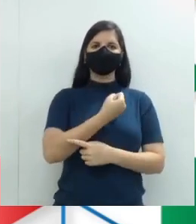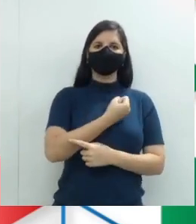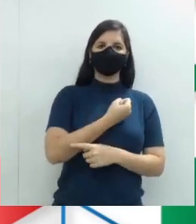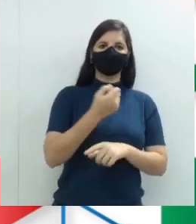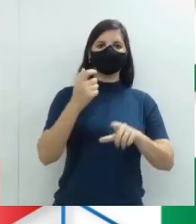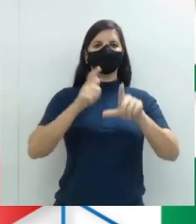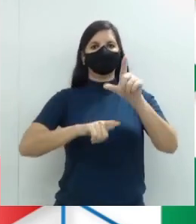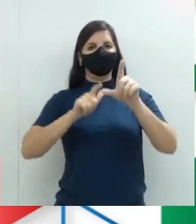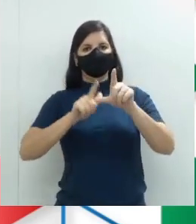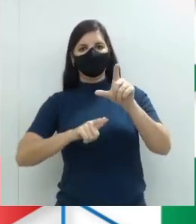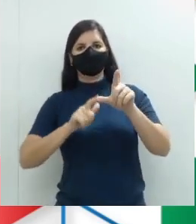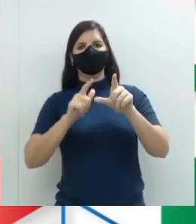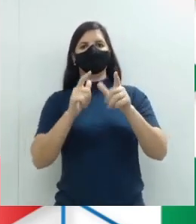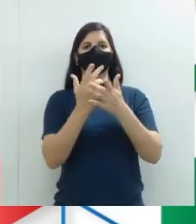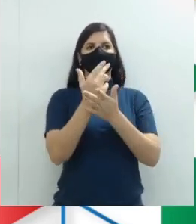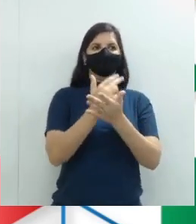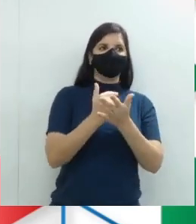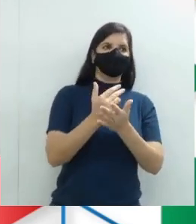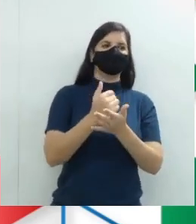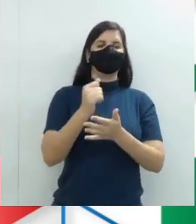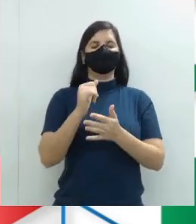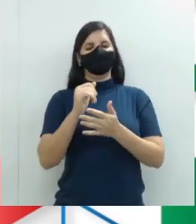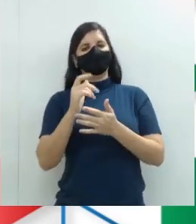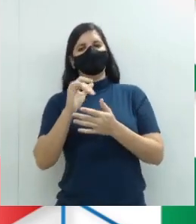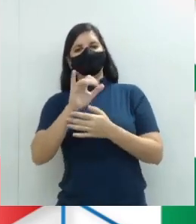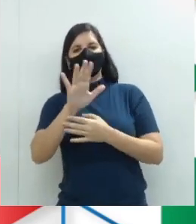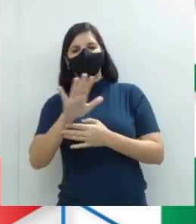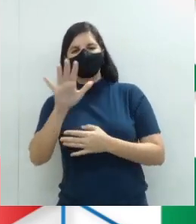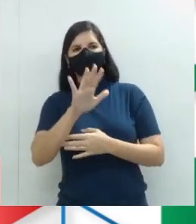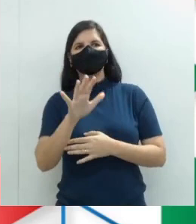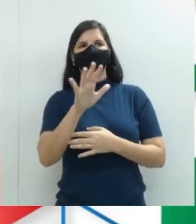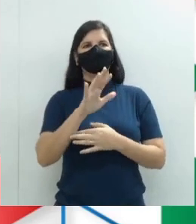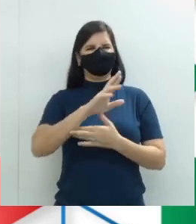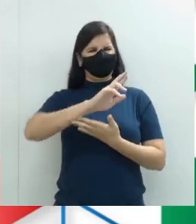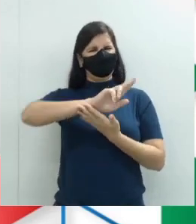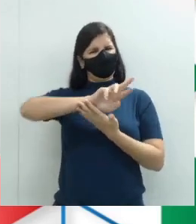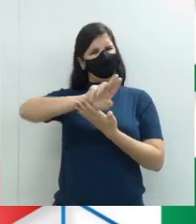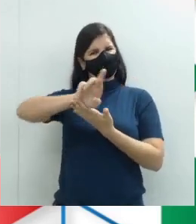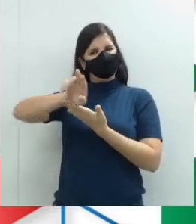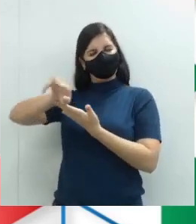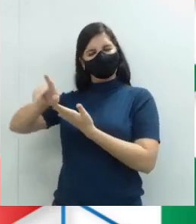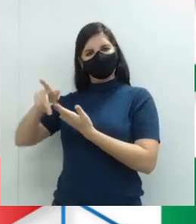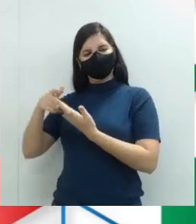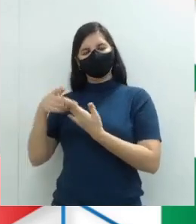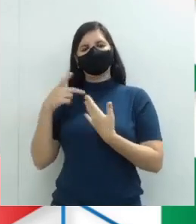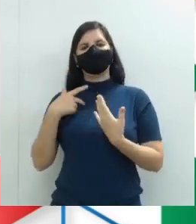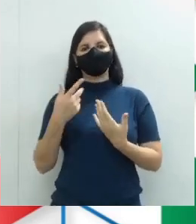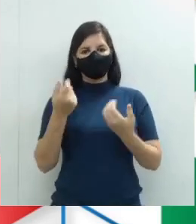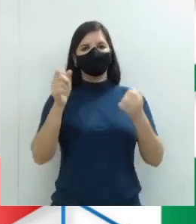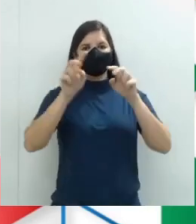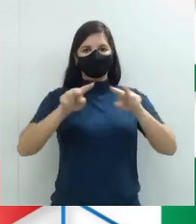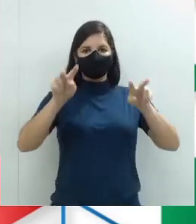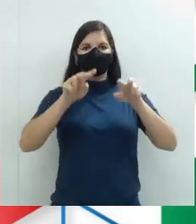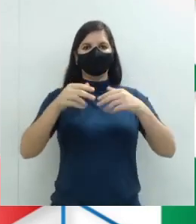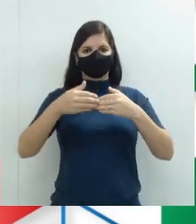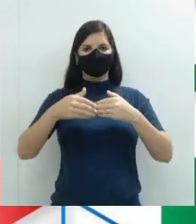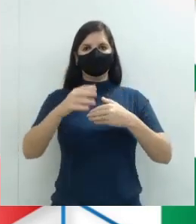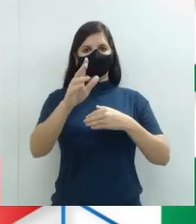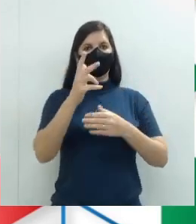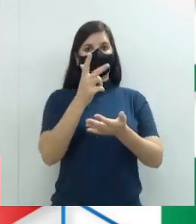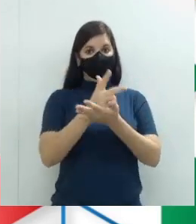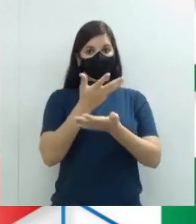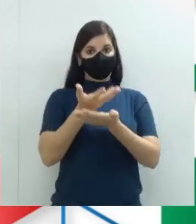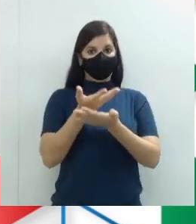feito por números, letras, símbolos, figuras, imagens, um monte de coisas que vocês ainda vão visualizar nas próximas